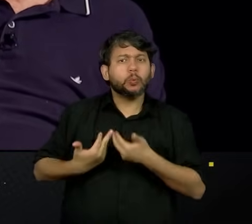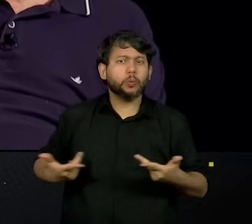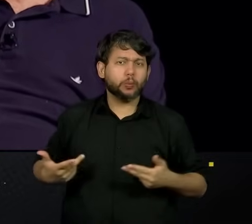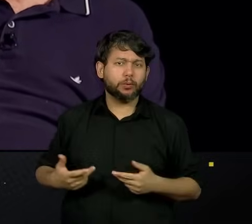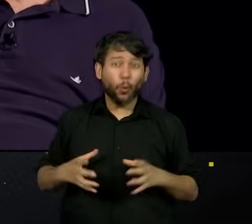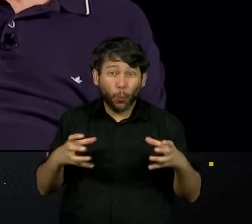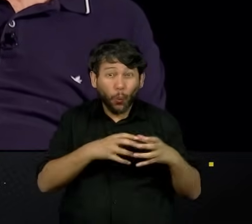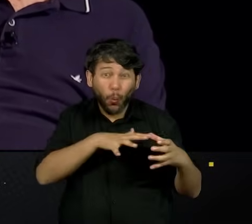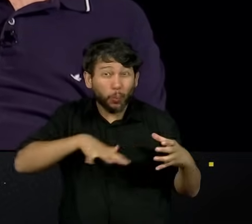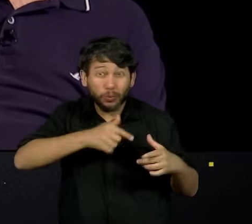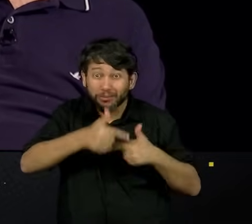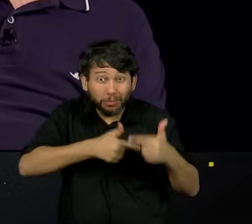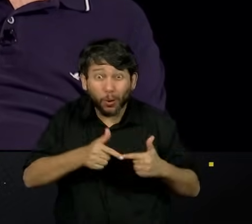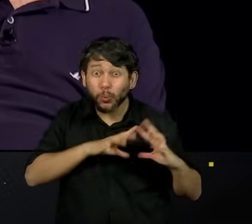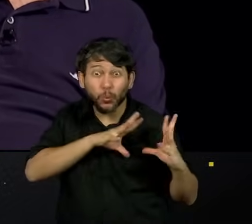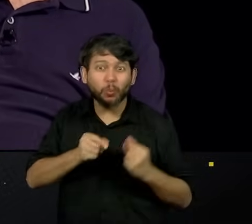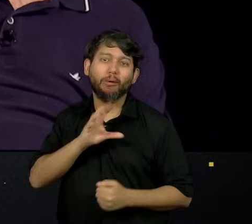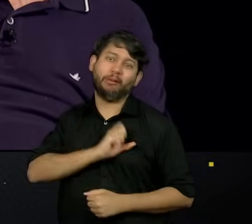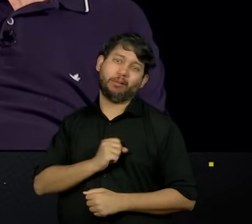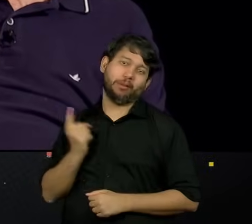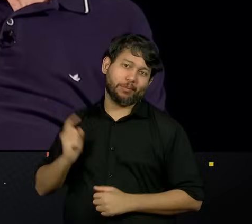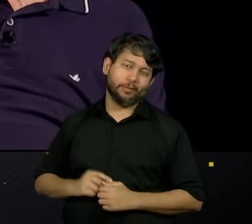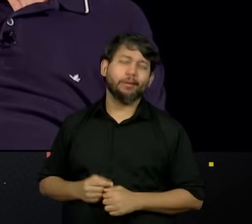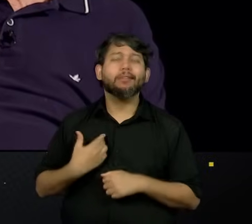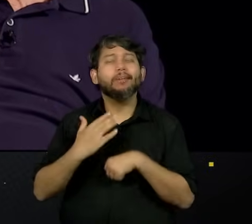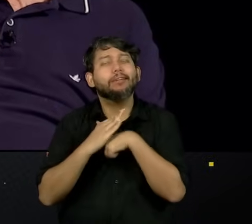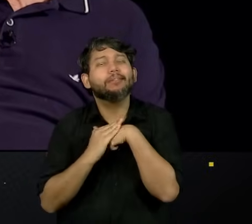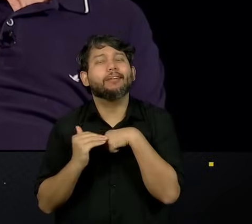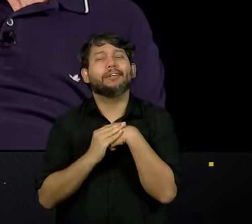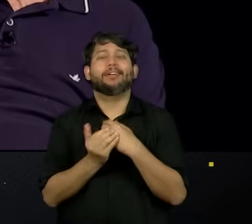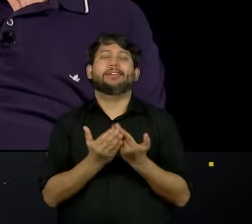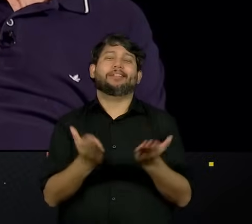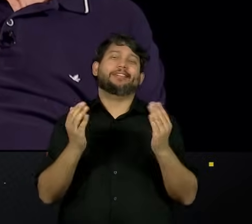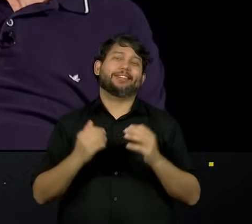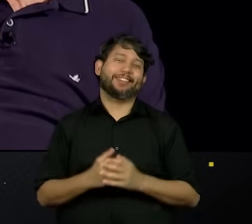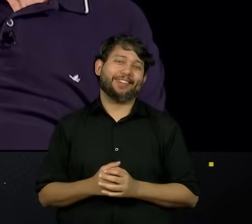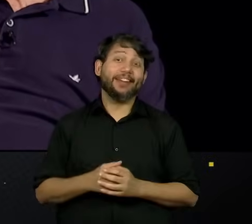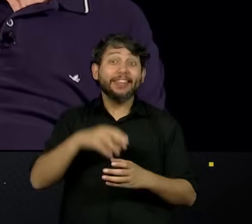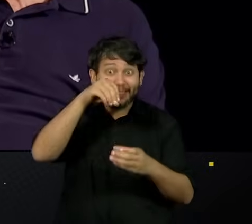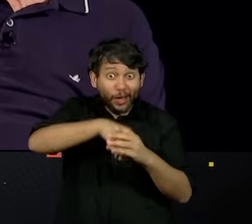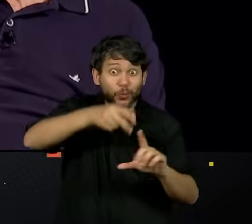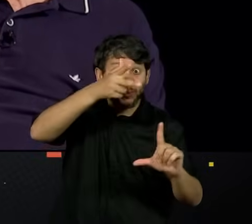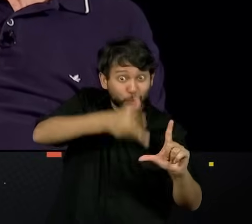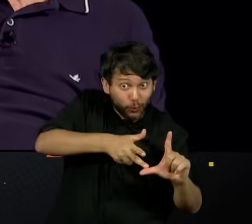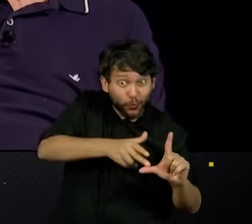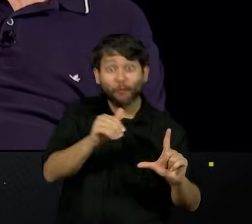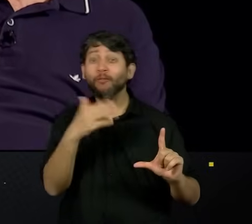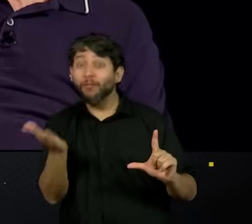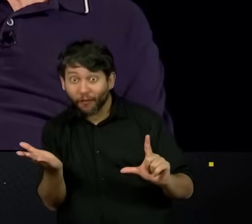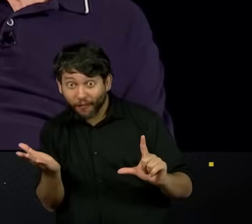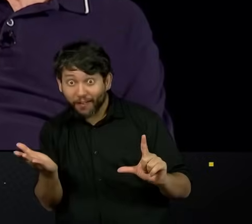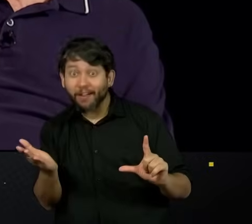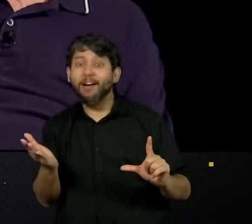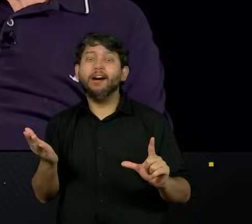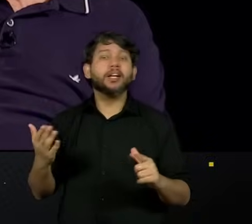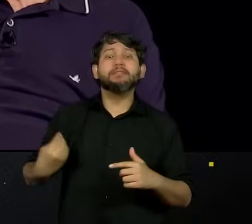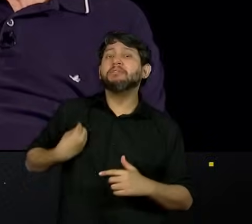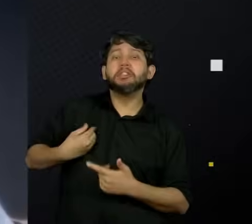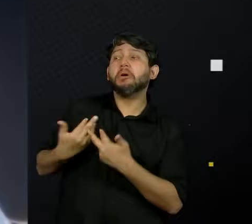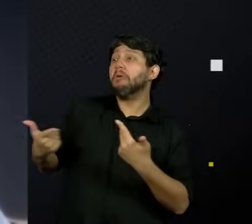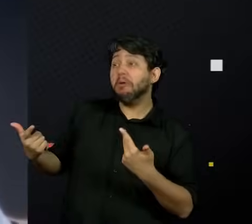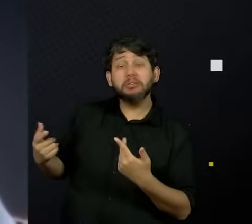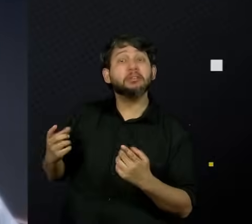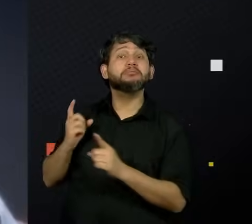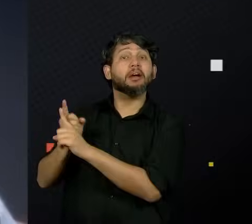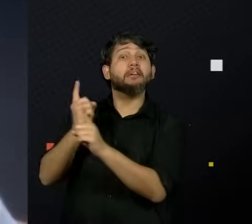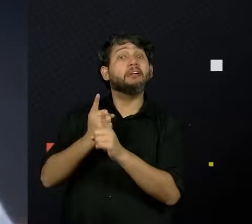a equipe e um querido dentro do estúdio e fora do estúdio. Tenho um carinho muito especial